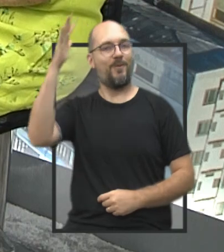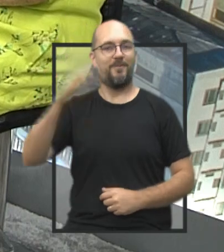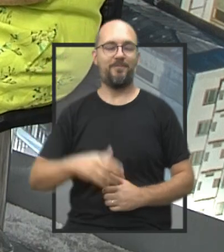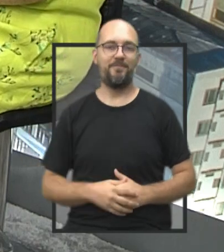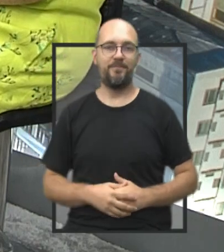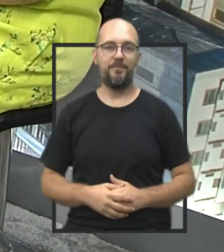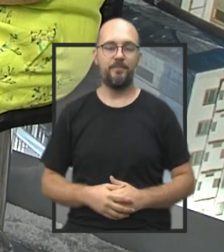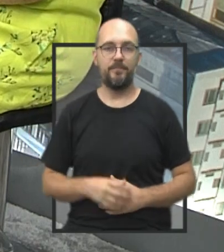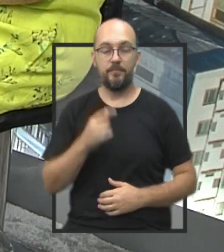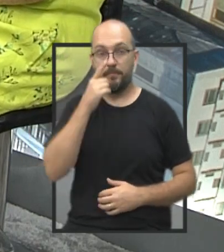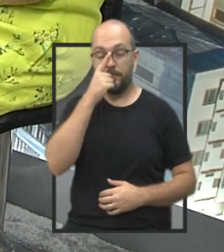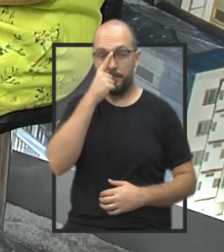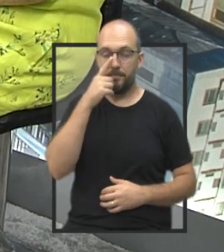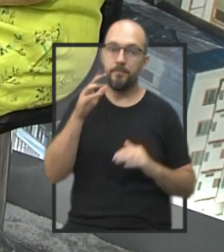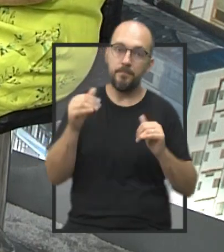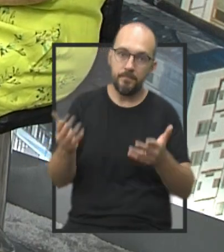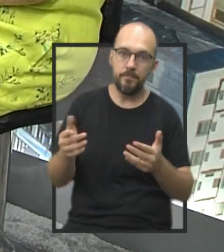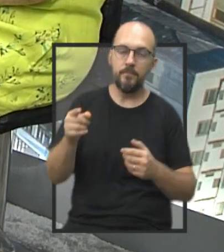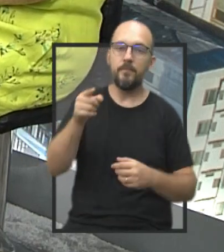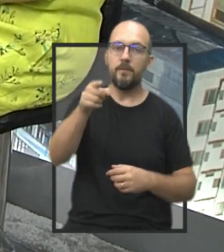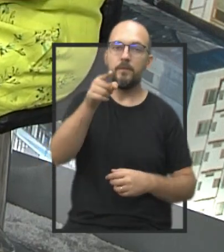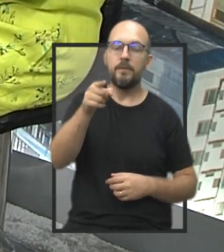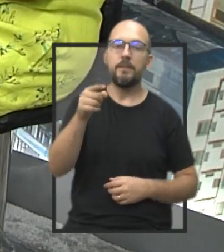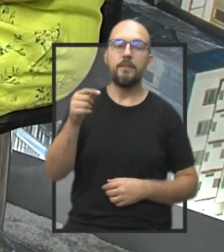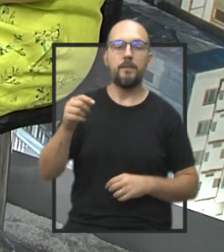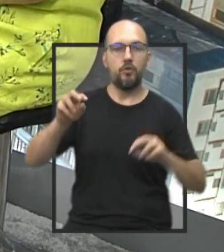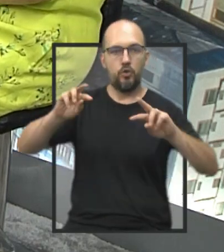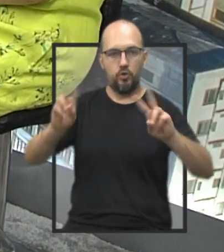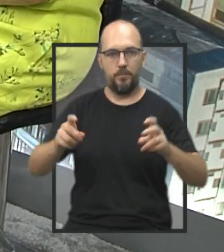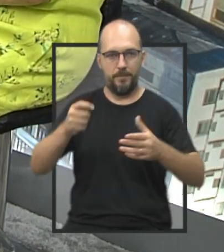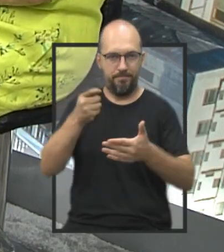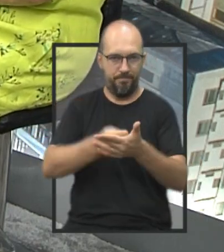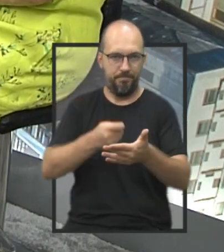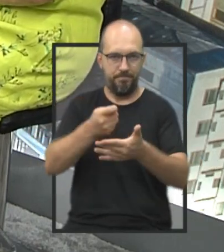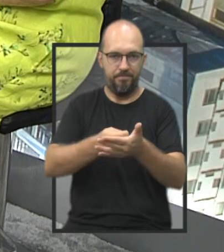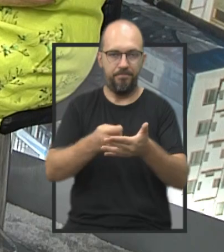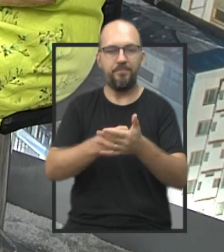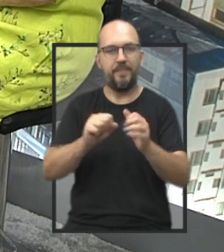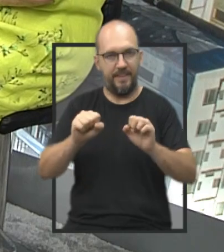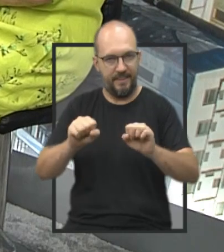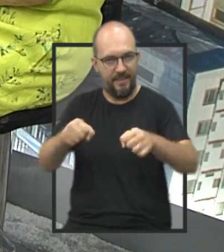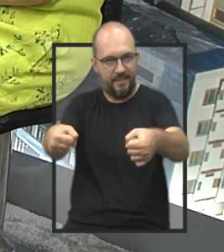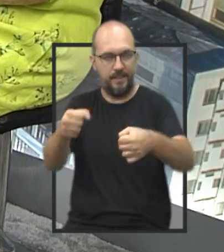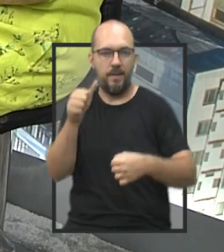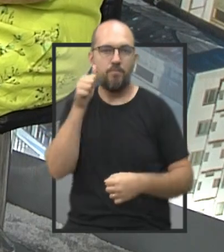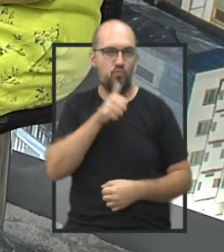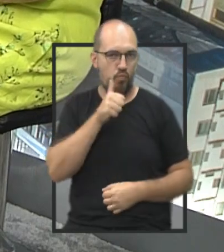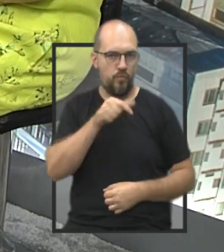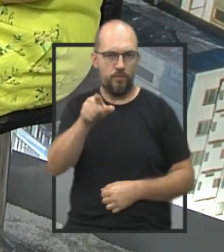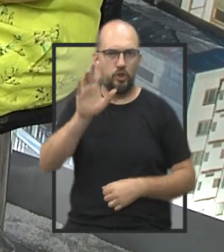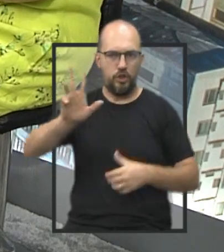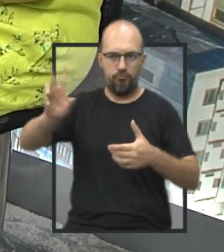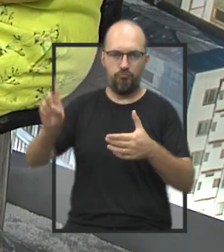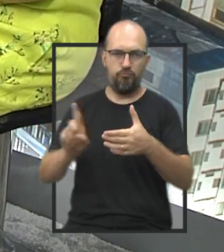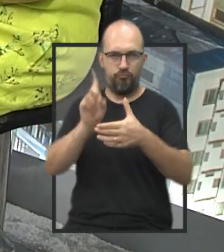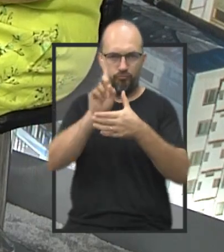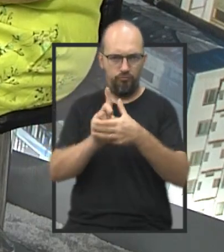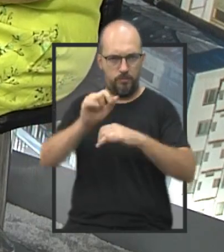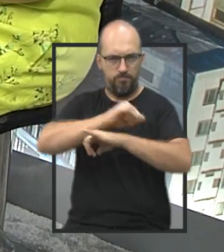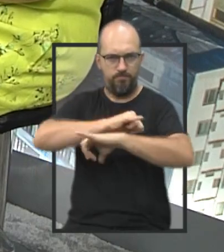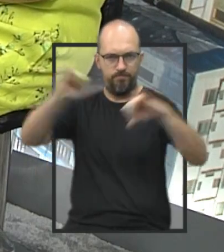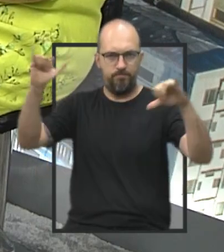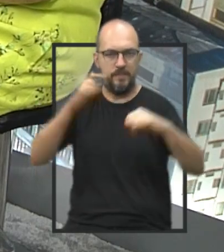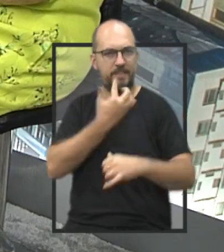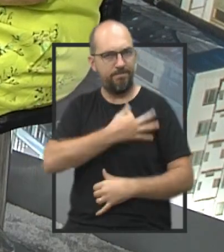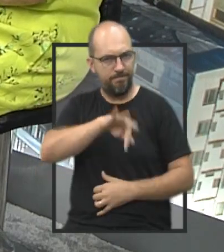desse princípio da sua bandeira de mandato em defesa das mulheres, você já anunciou na tribuna da casa que está